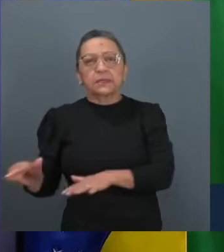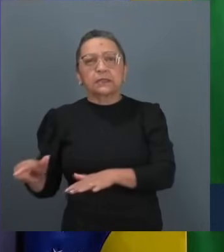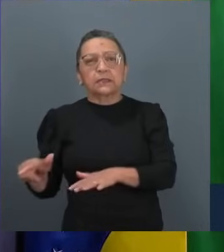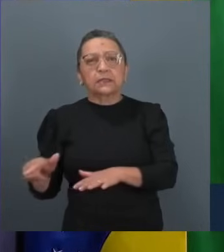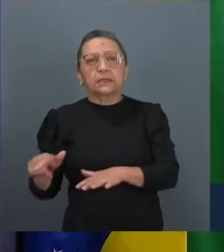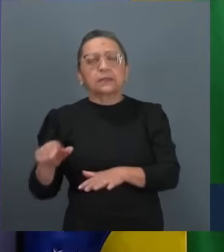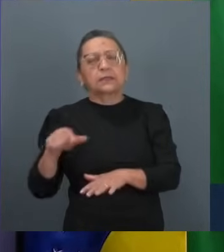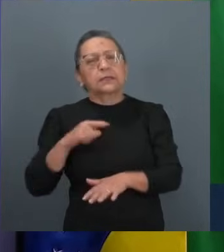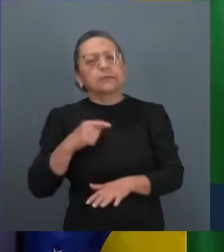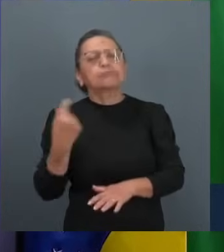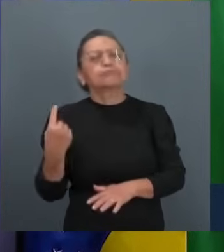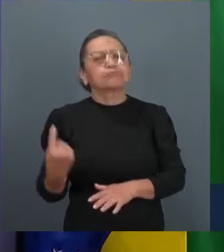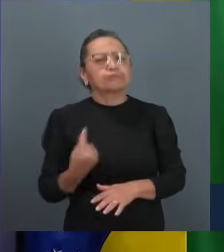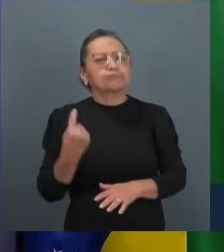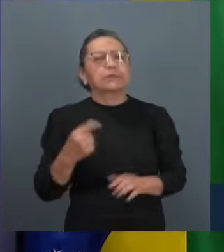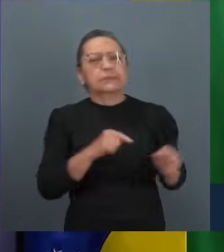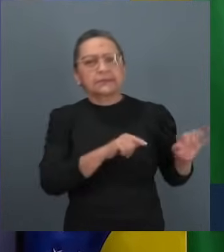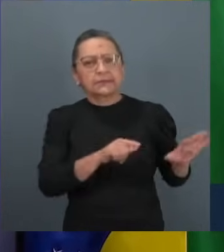foi a semana